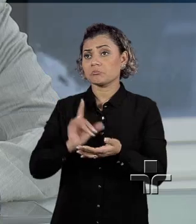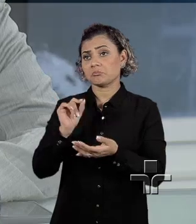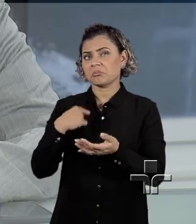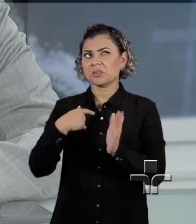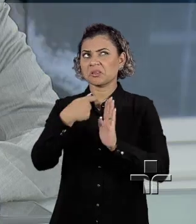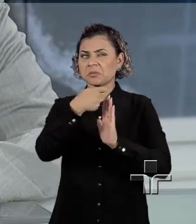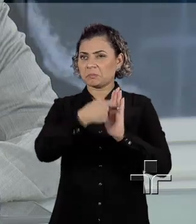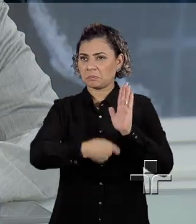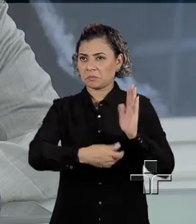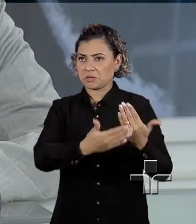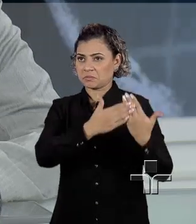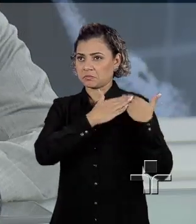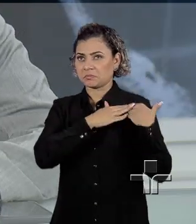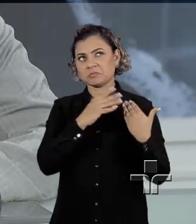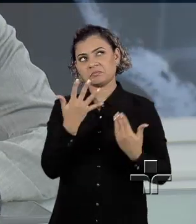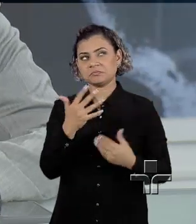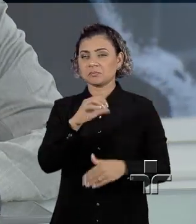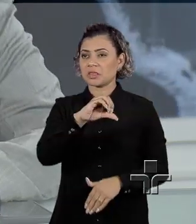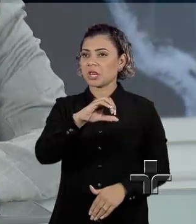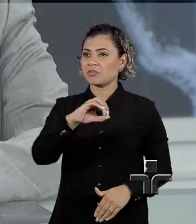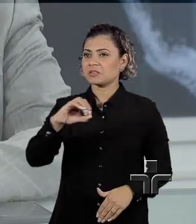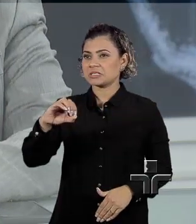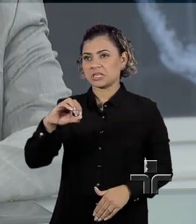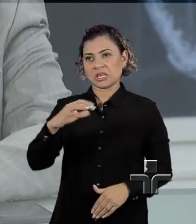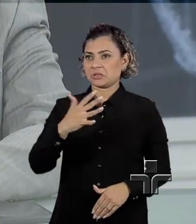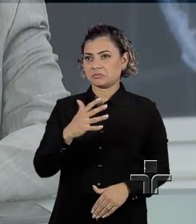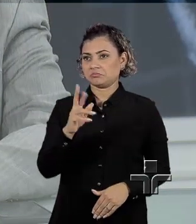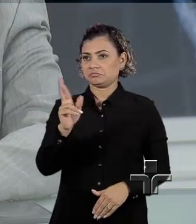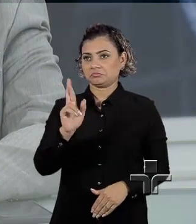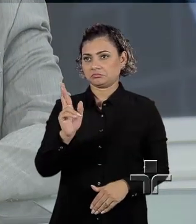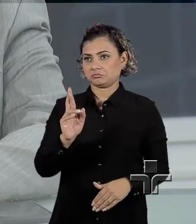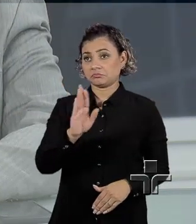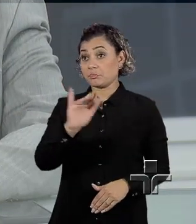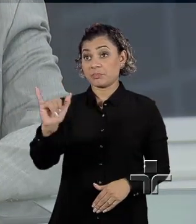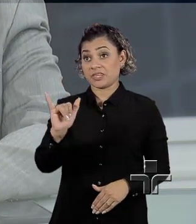aí a 913 bilhões. Um pouquinho mais, porque, na verdade, essa conta